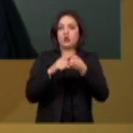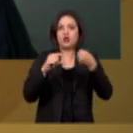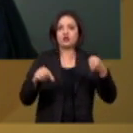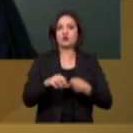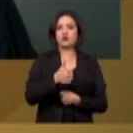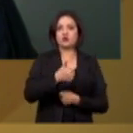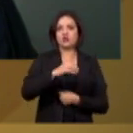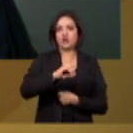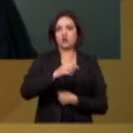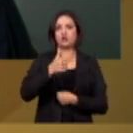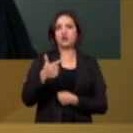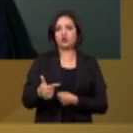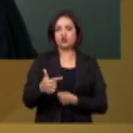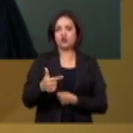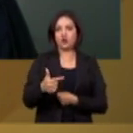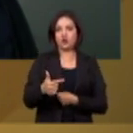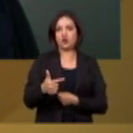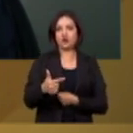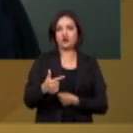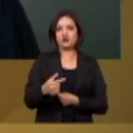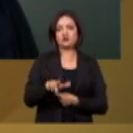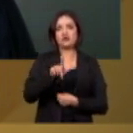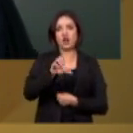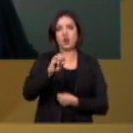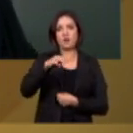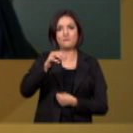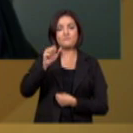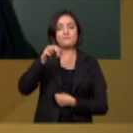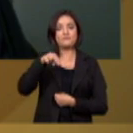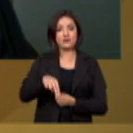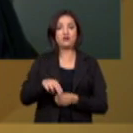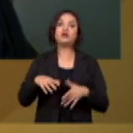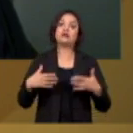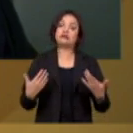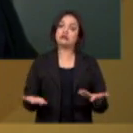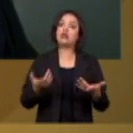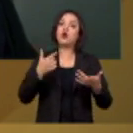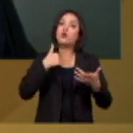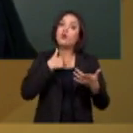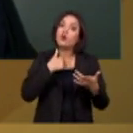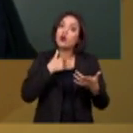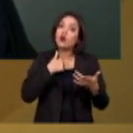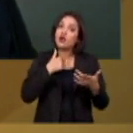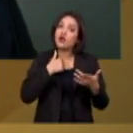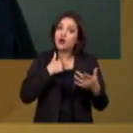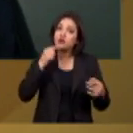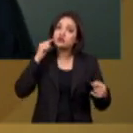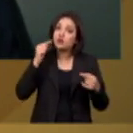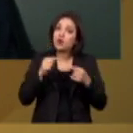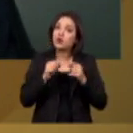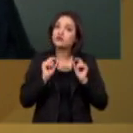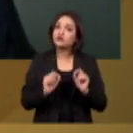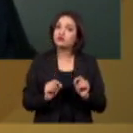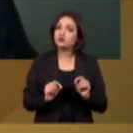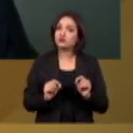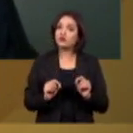artigo 102 da alemanha como esse problema a a esta dimensão não